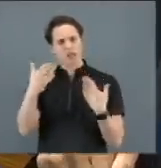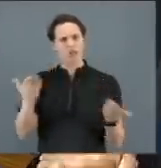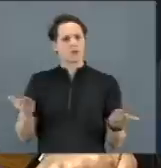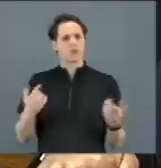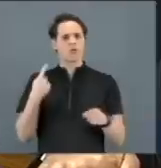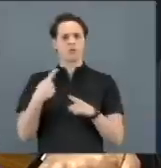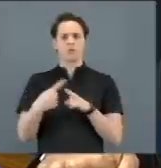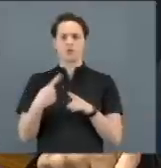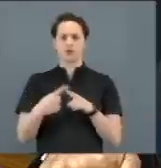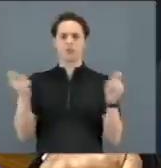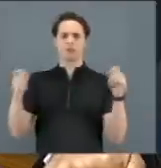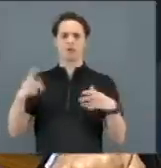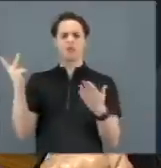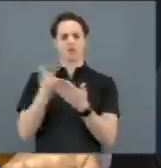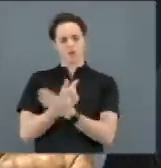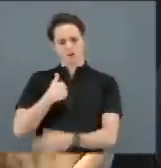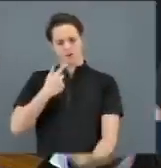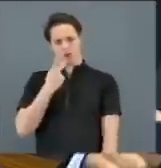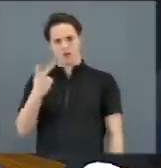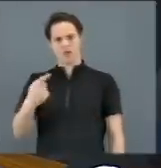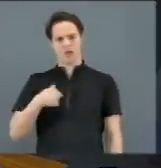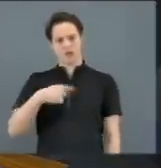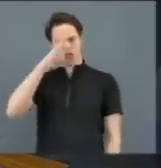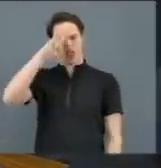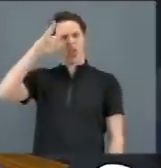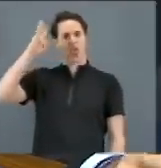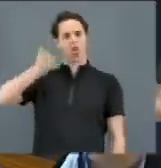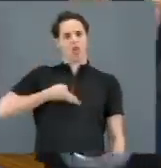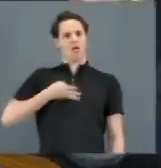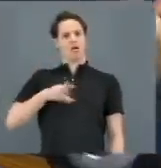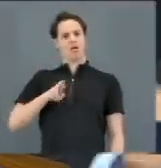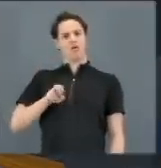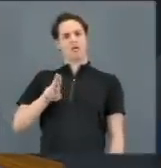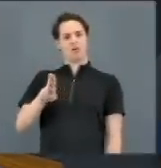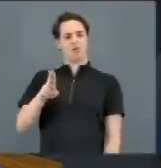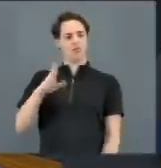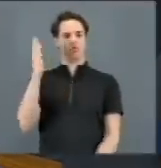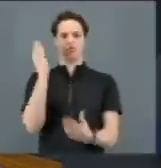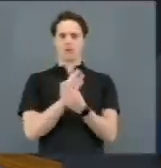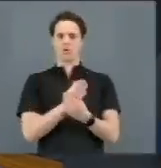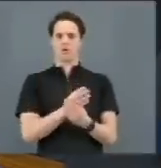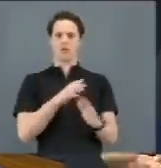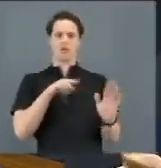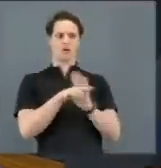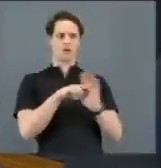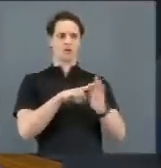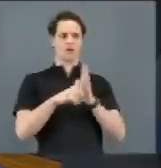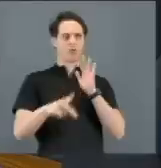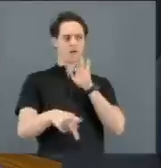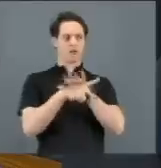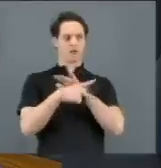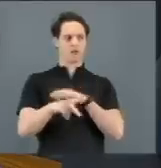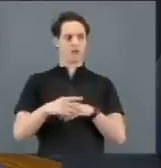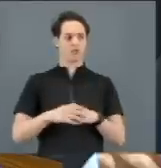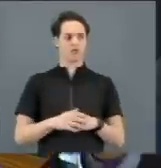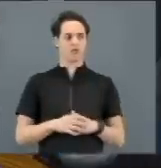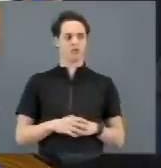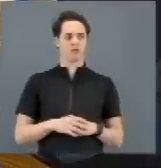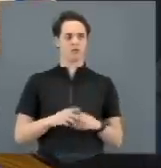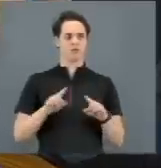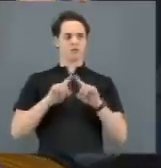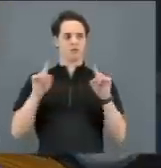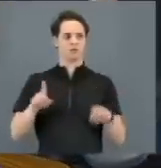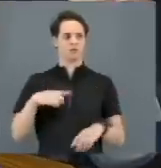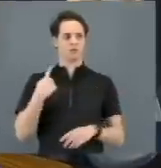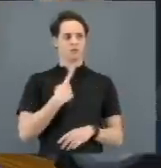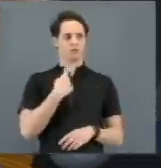porque é capaz do que eu falei aqui eu me transformar em réu, em algum inquérito de fake news. Aliás, eu já sou,